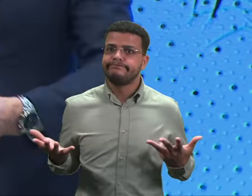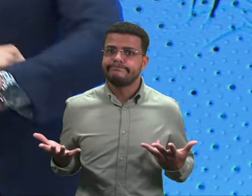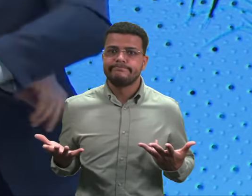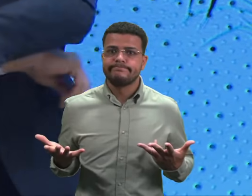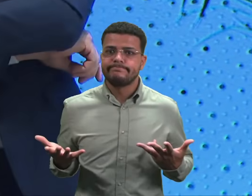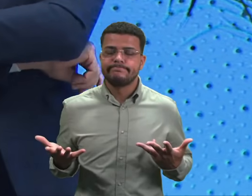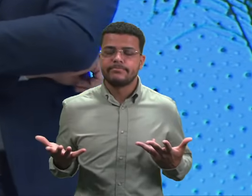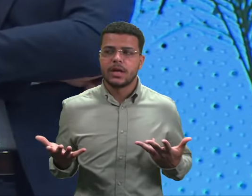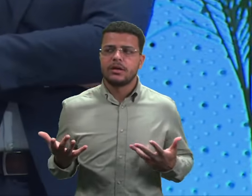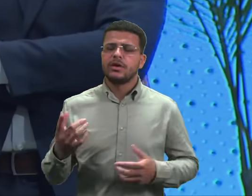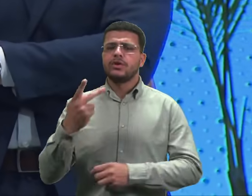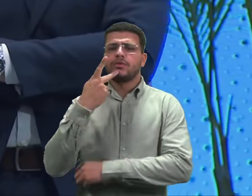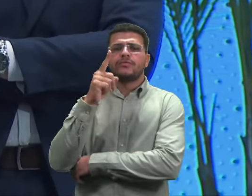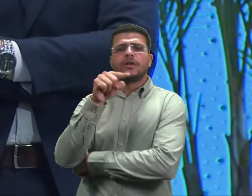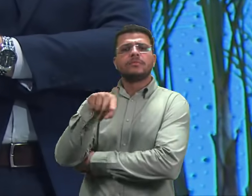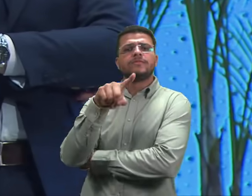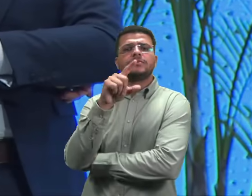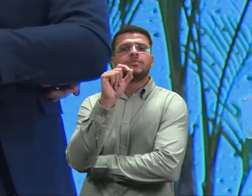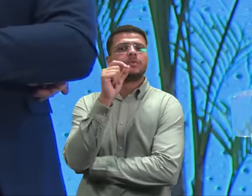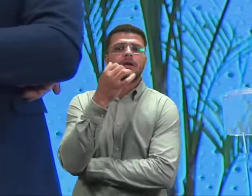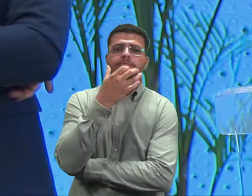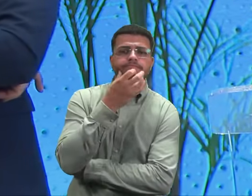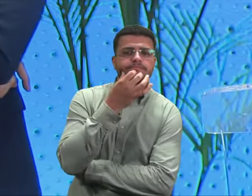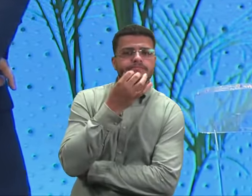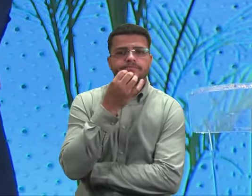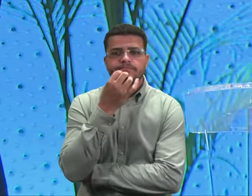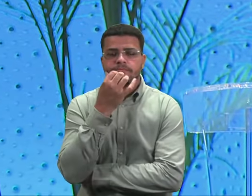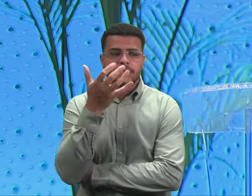E eu digo para você assim, que